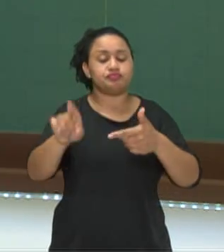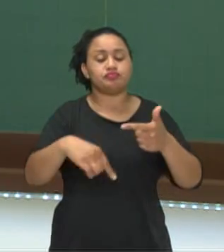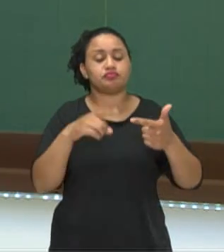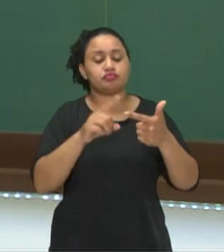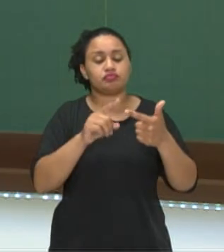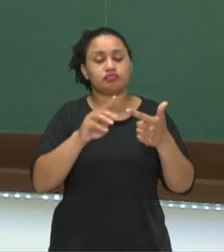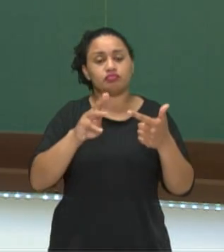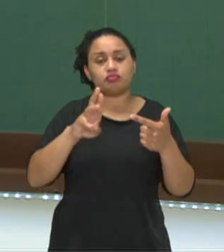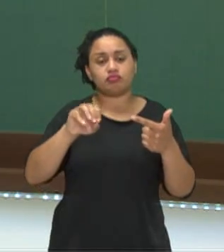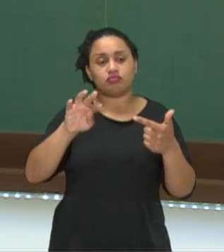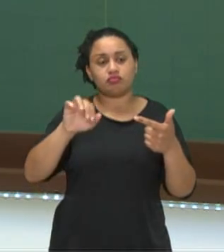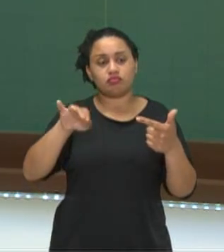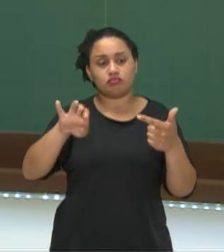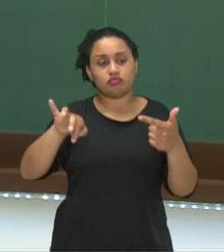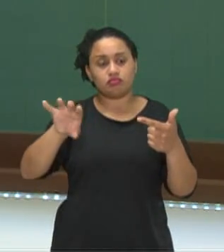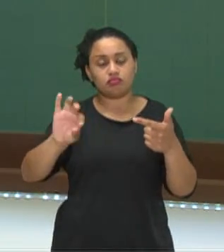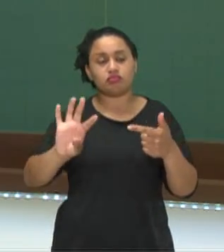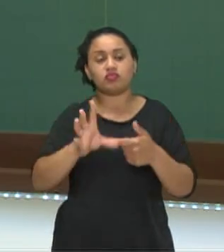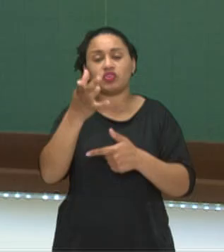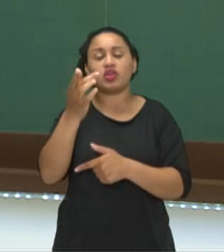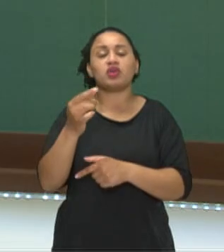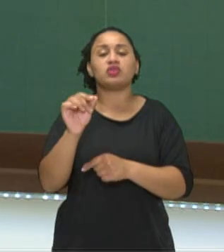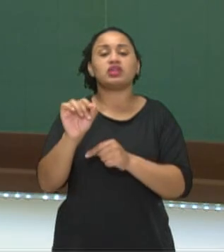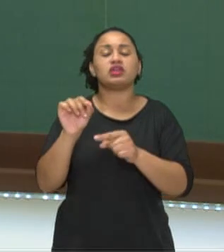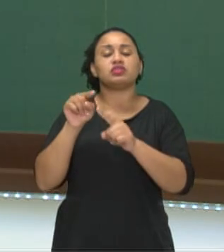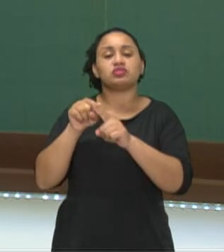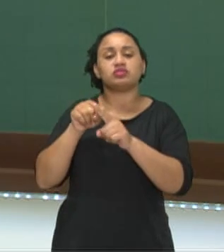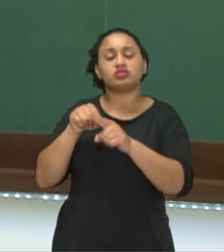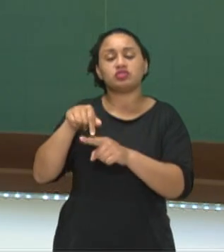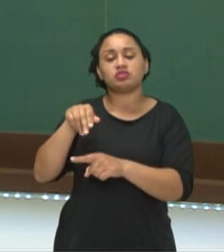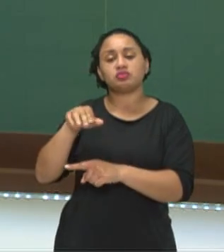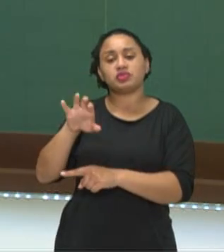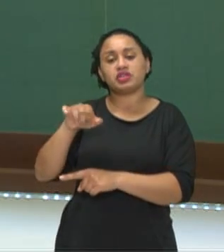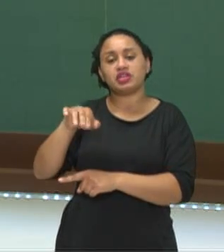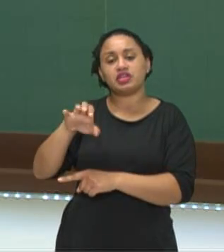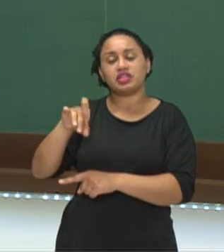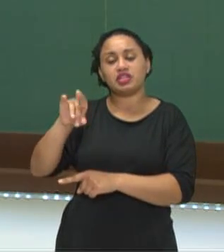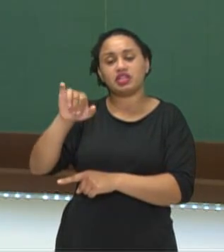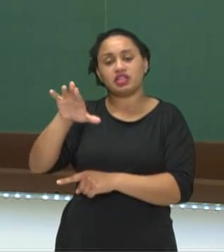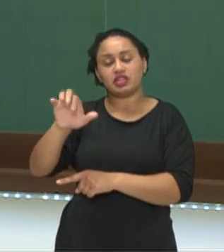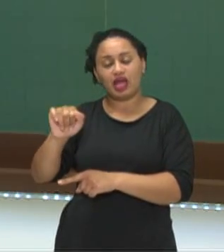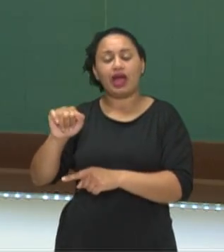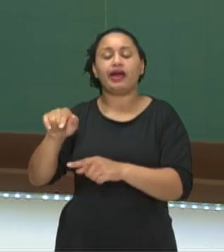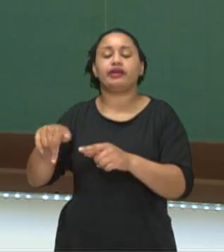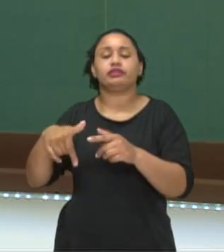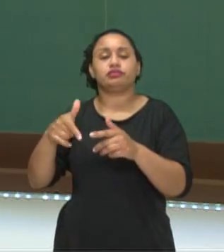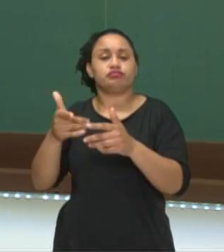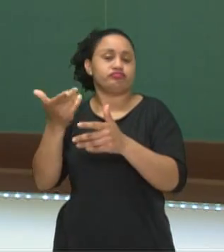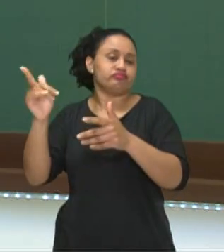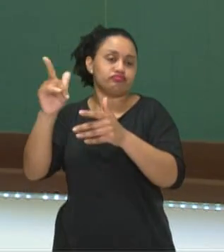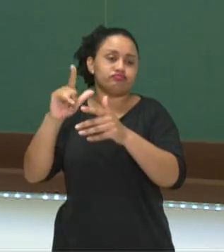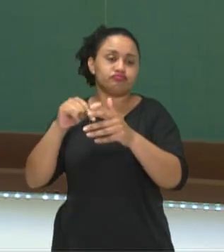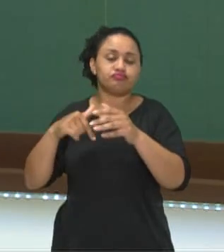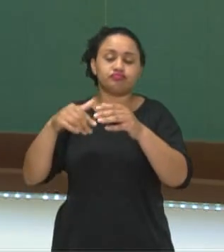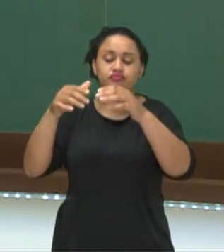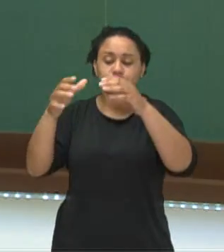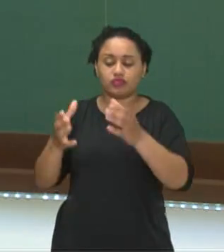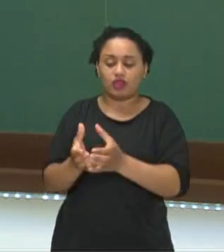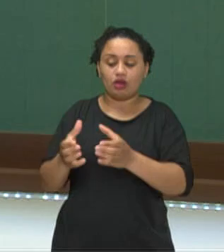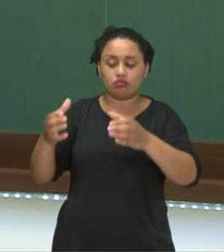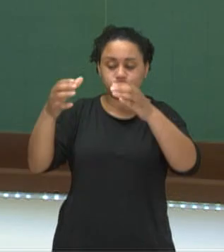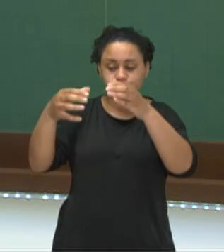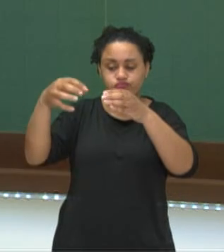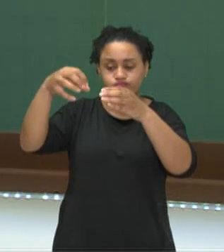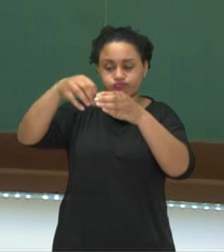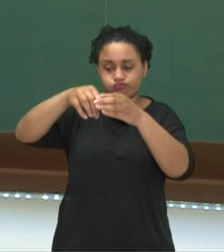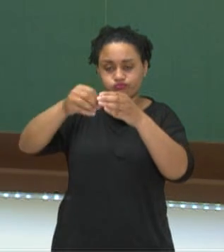O brotamento acontece muito no filo quinidária, no filo porífera, com as esponjas, com as hidras. Então, forma-se